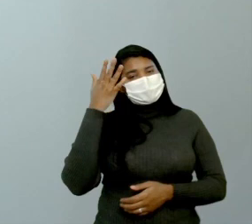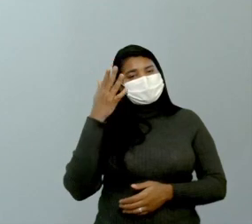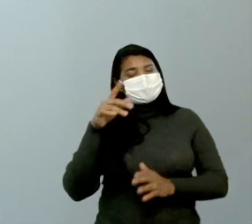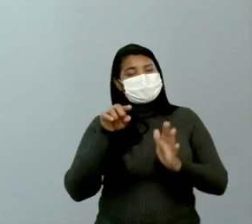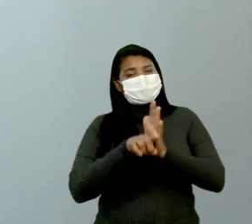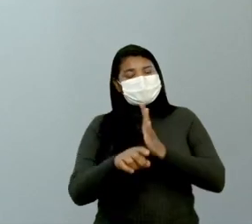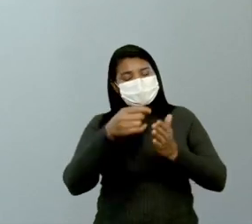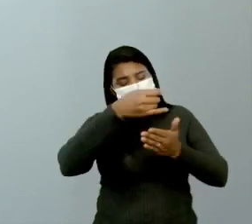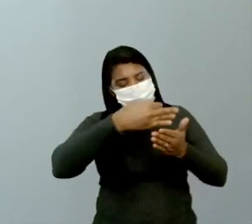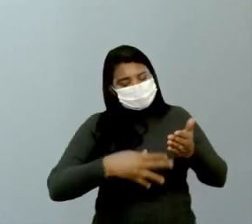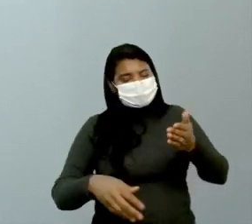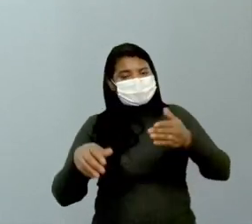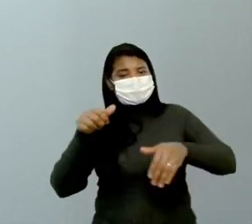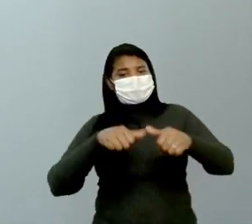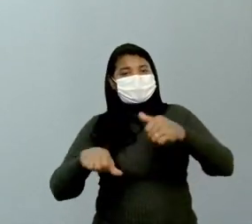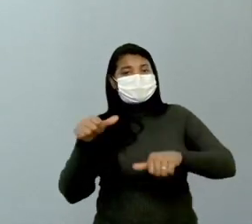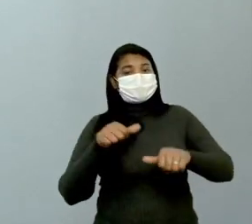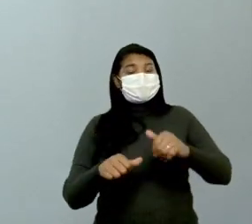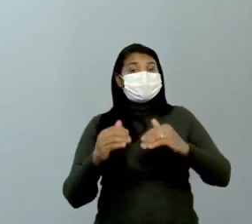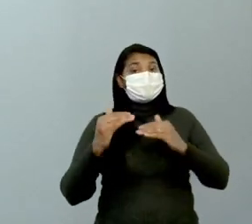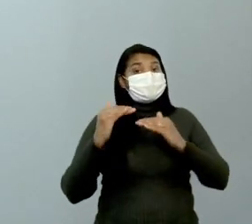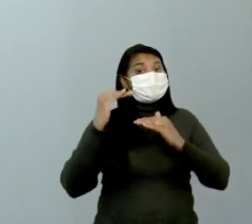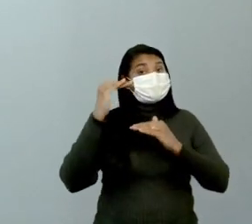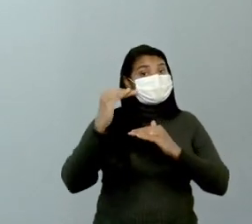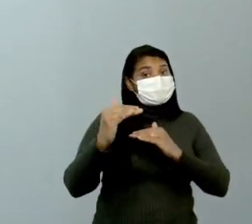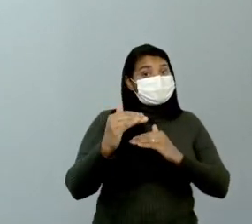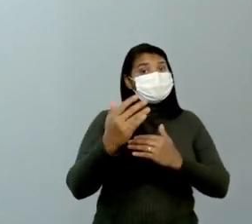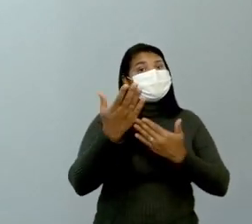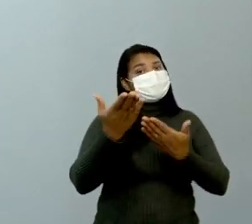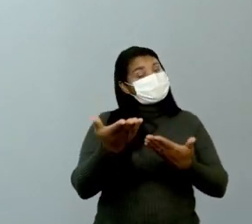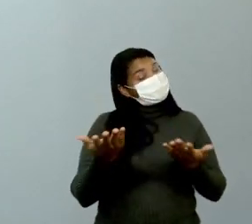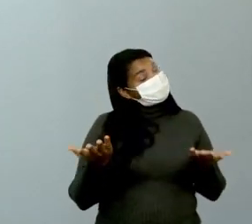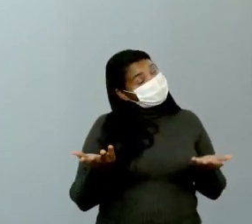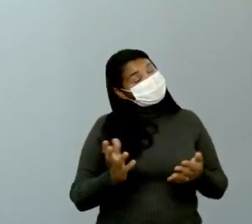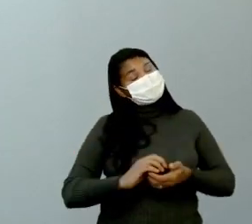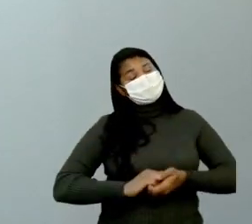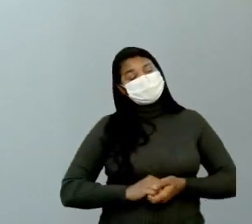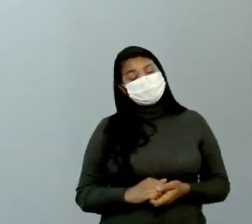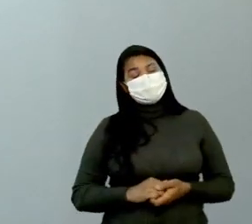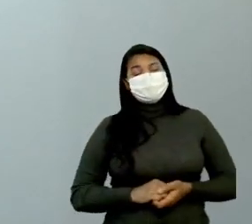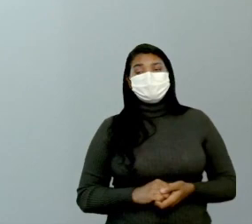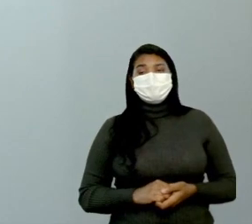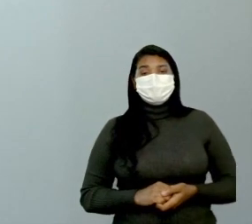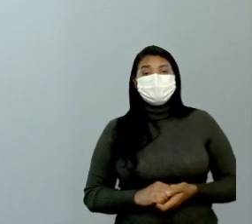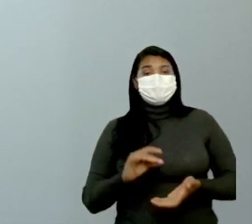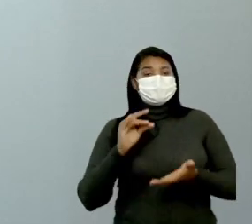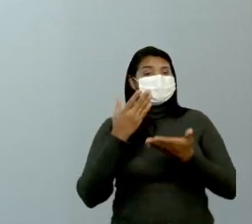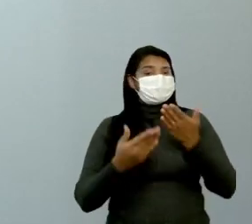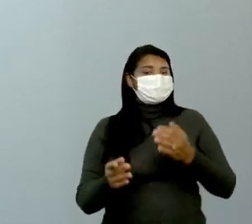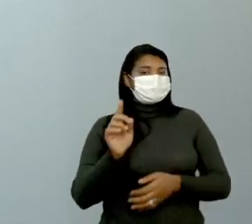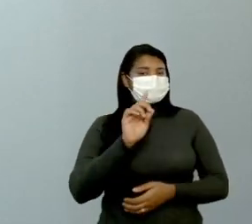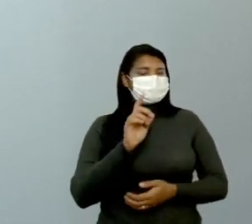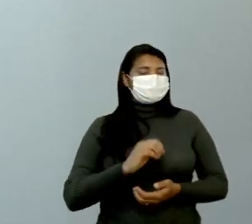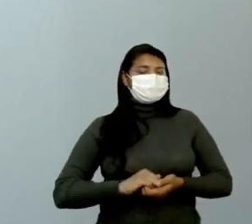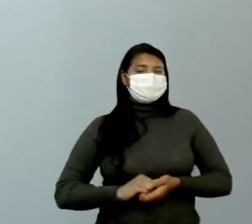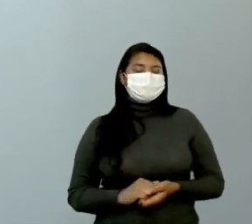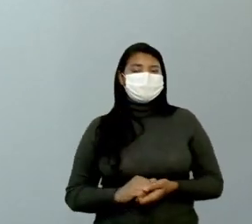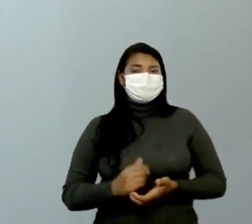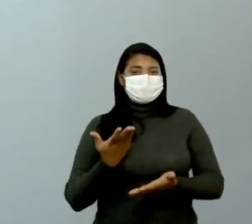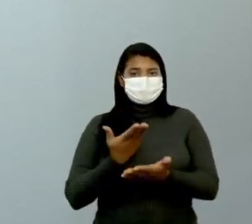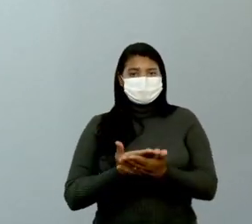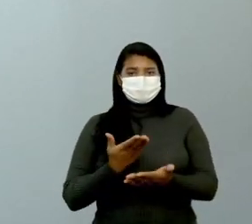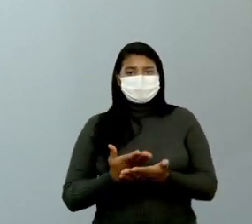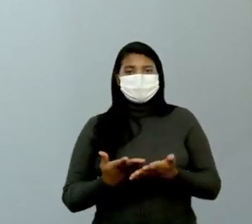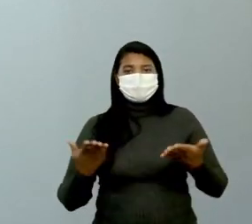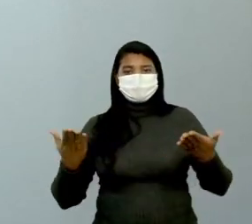questões. Um passo à frente e você não estará no mesmo lugar. Então, não perca tempo. Na aula de